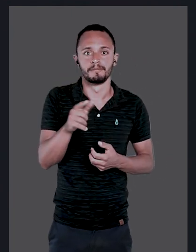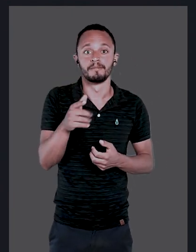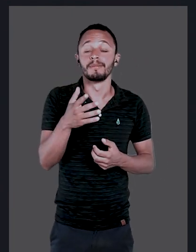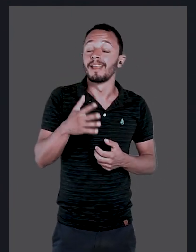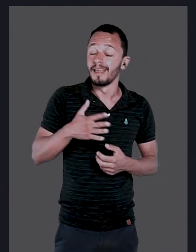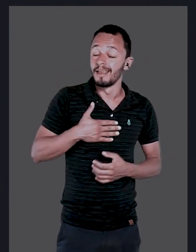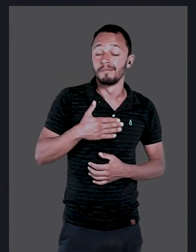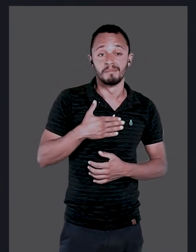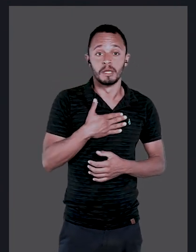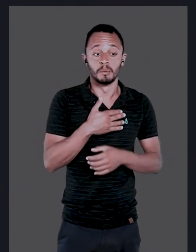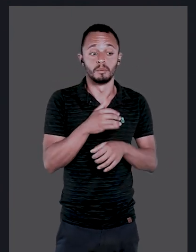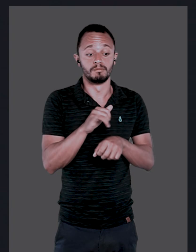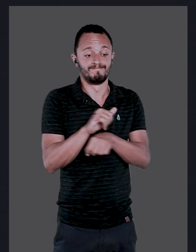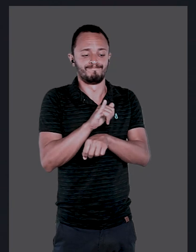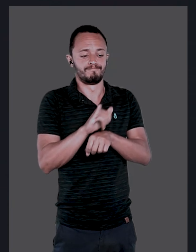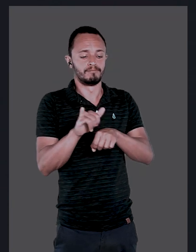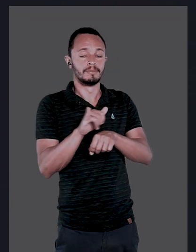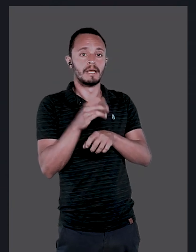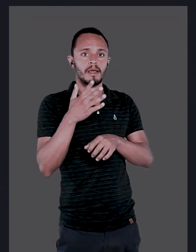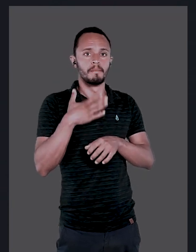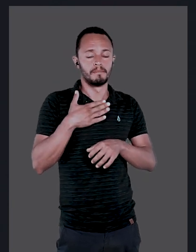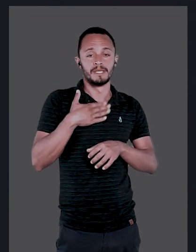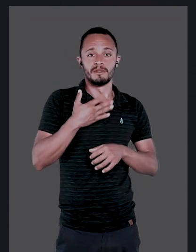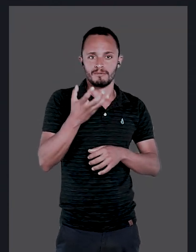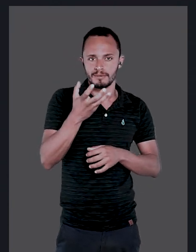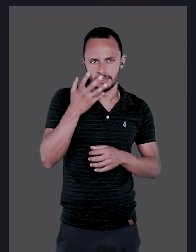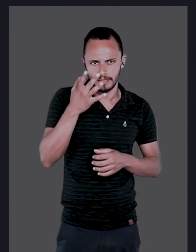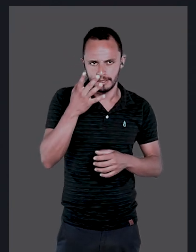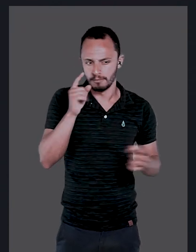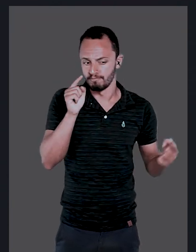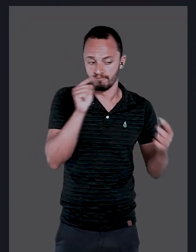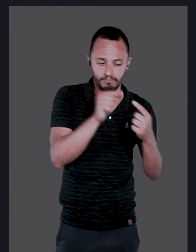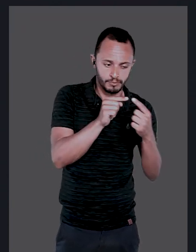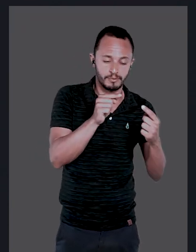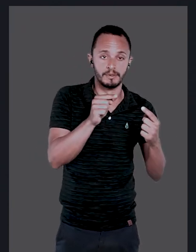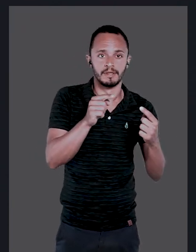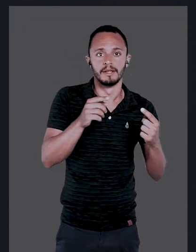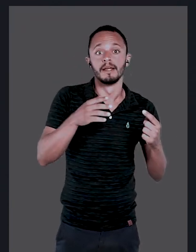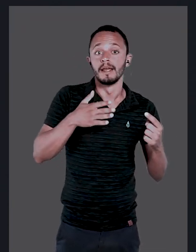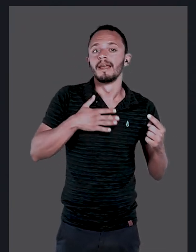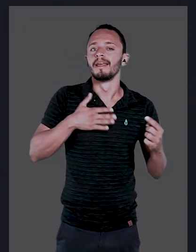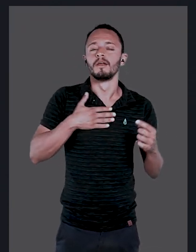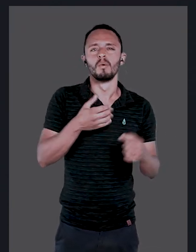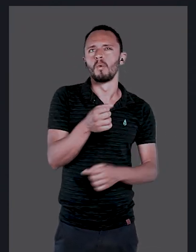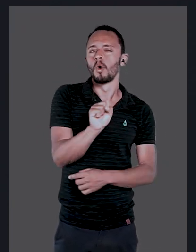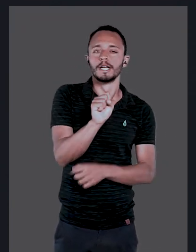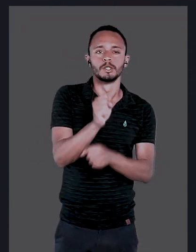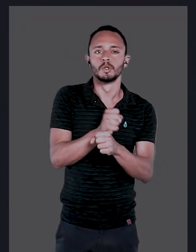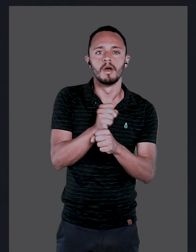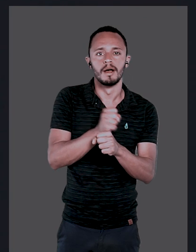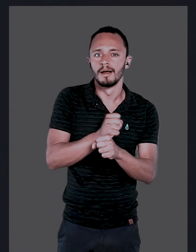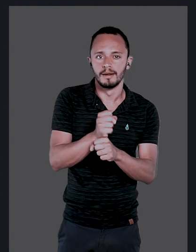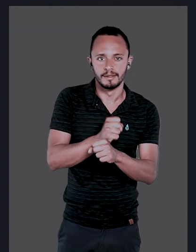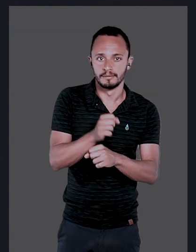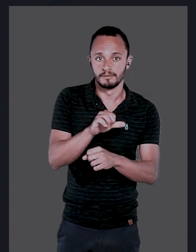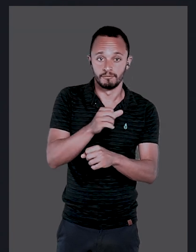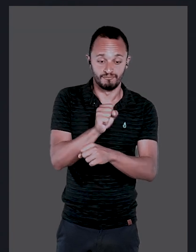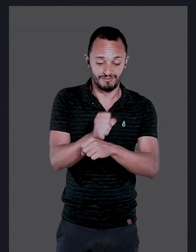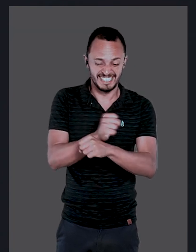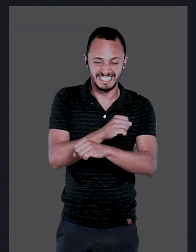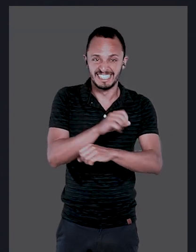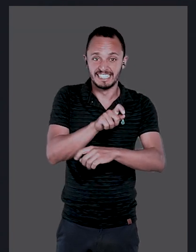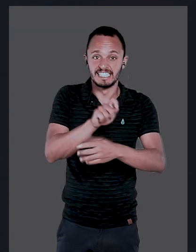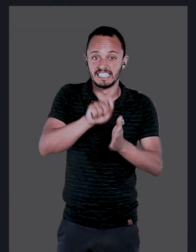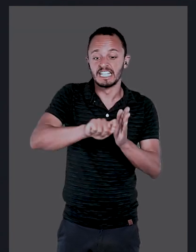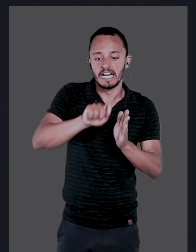este livro. Foi por causa desta obstinação que eu passei 8 anos a começar e a deitar